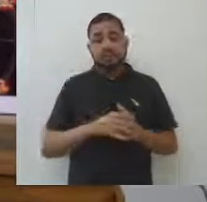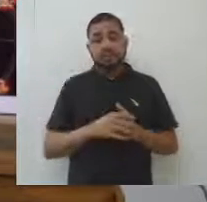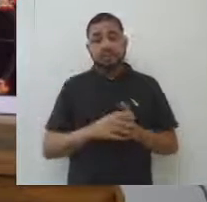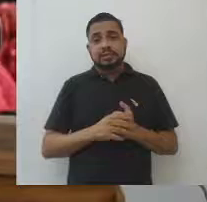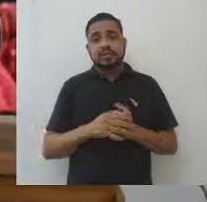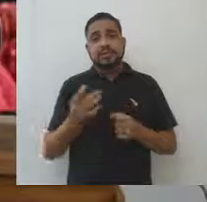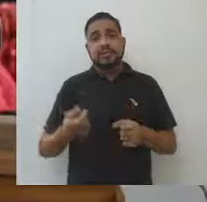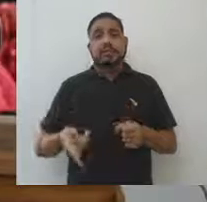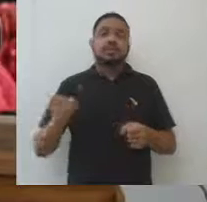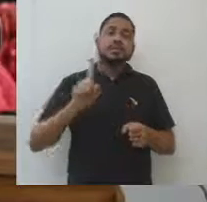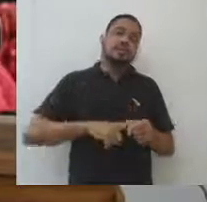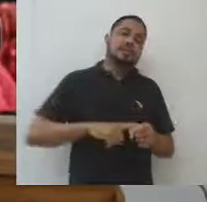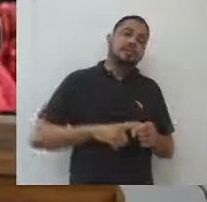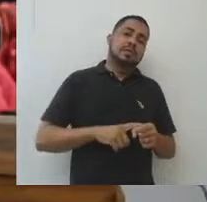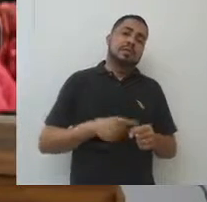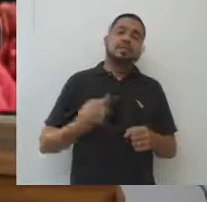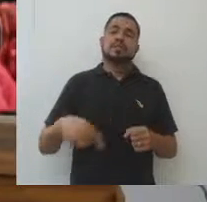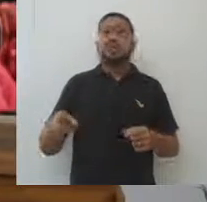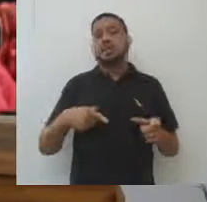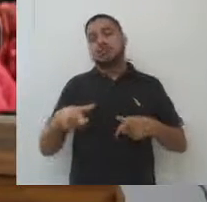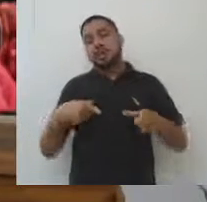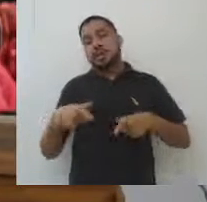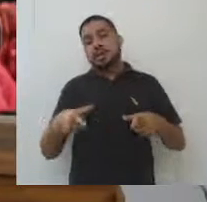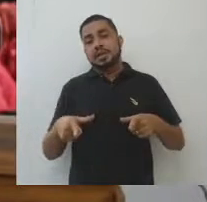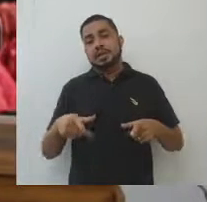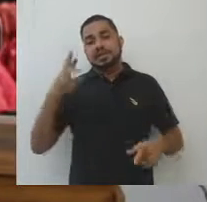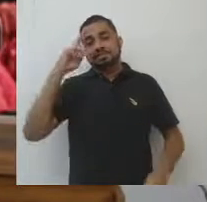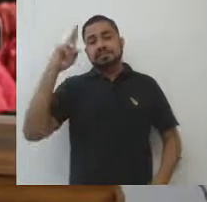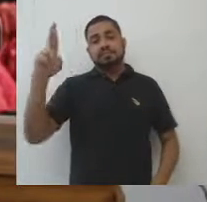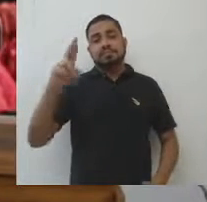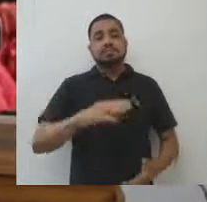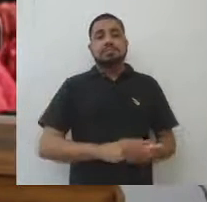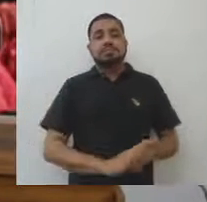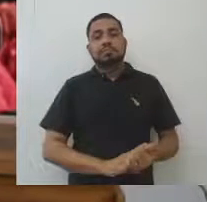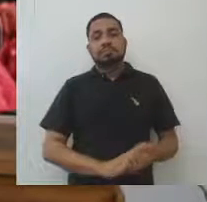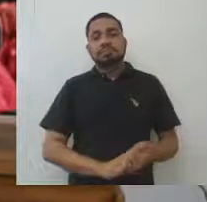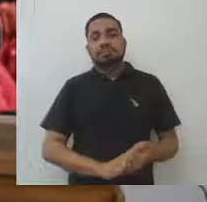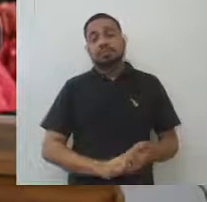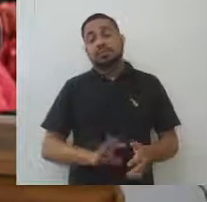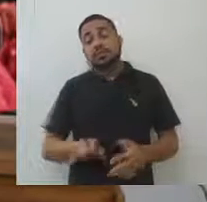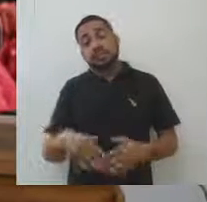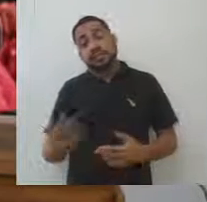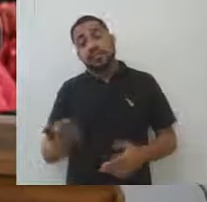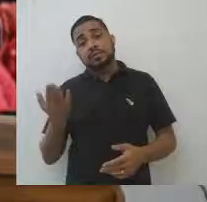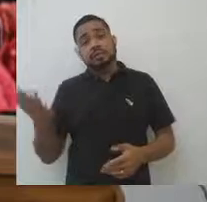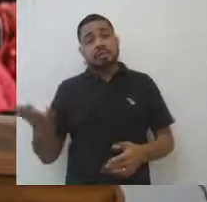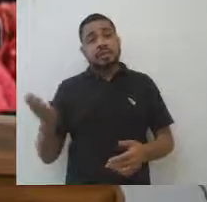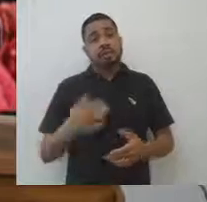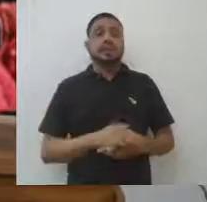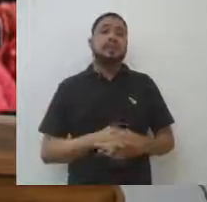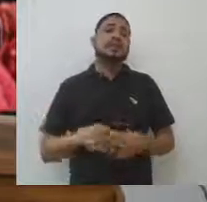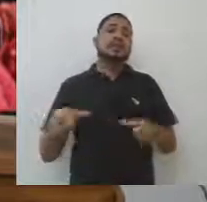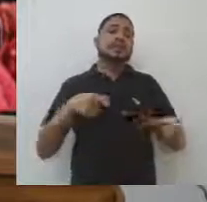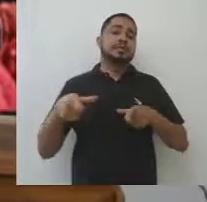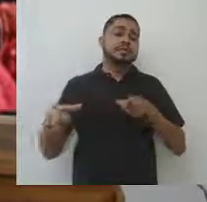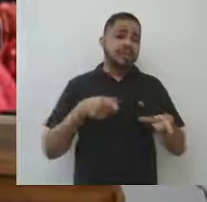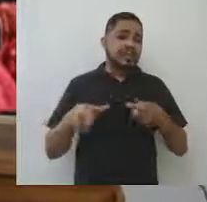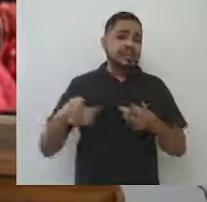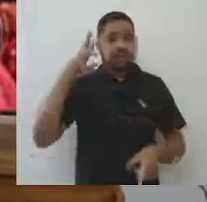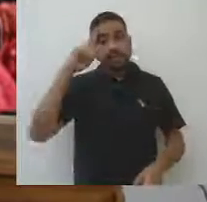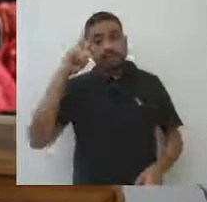que vai trabalhar na direção. No caso dela, ela trabalha